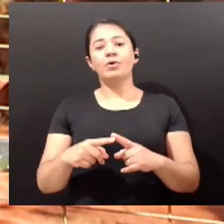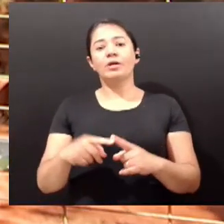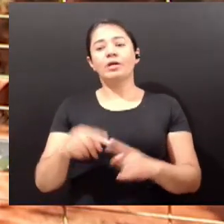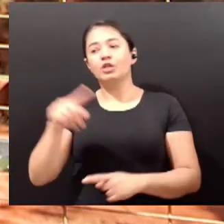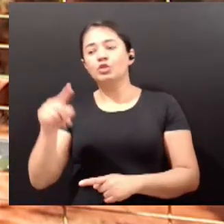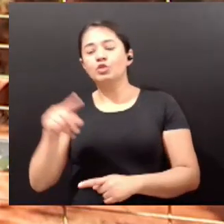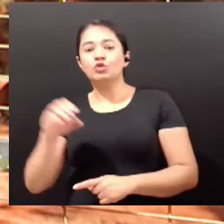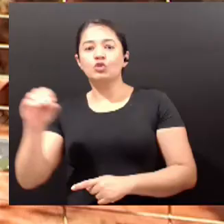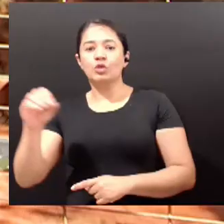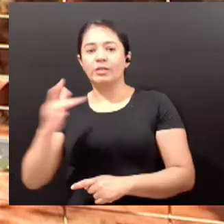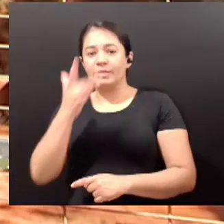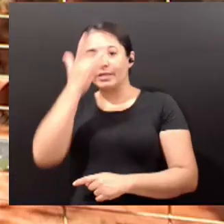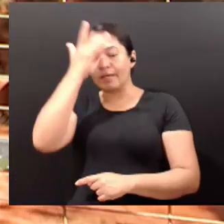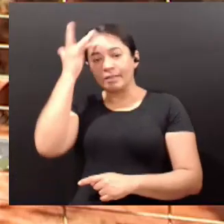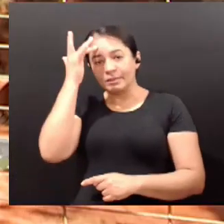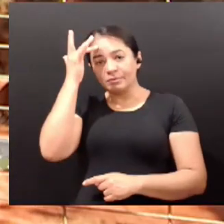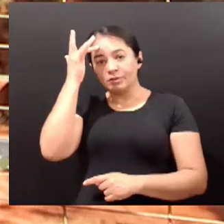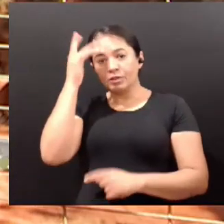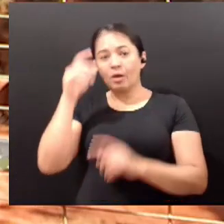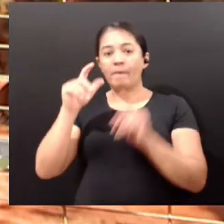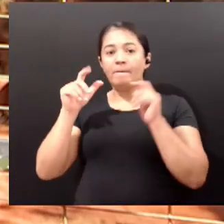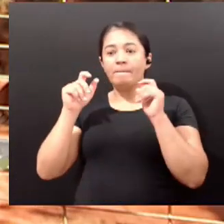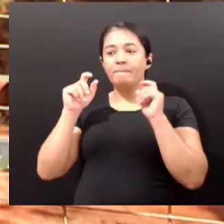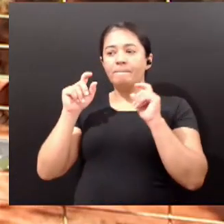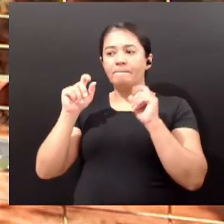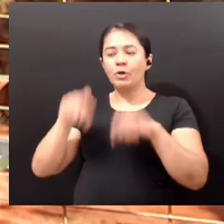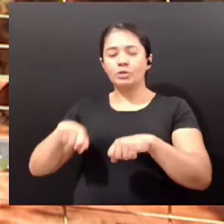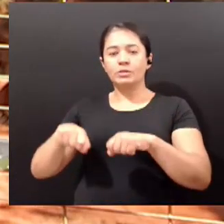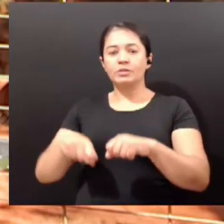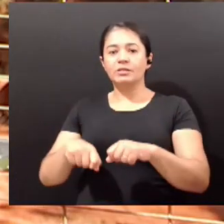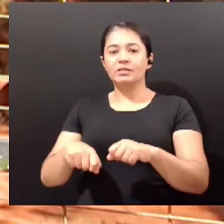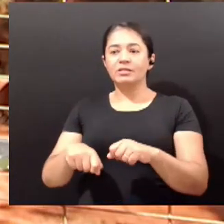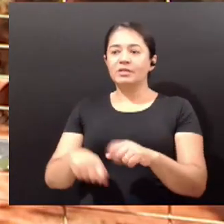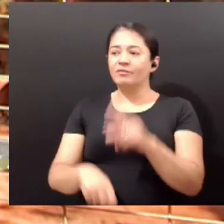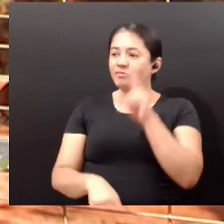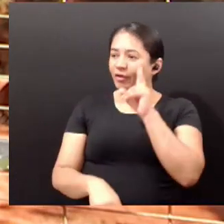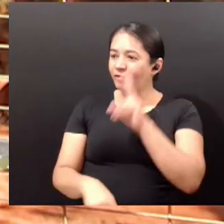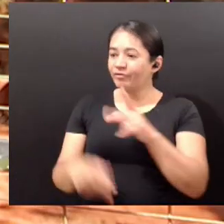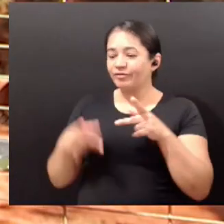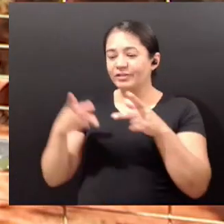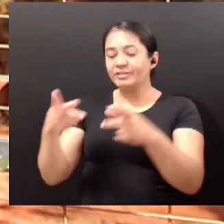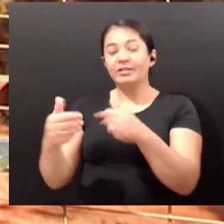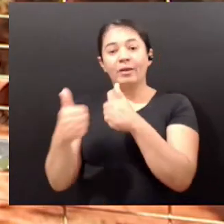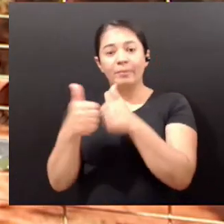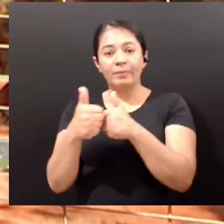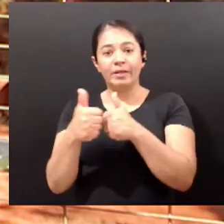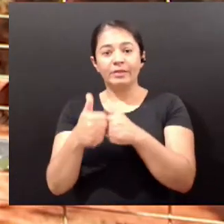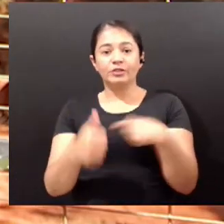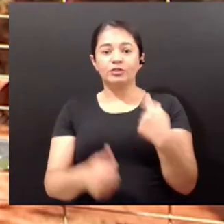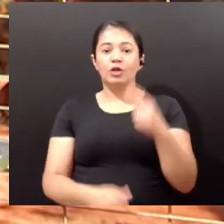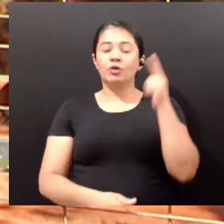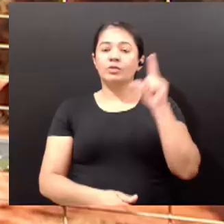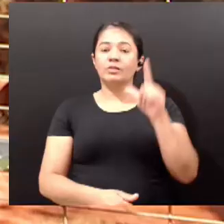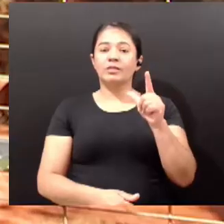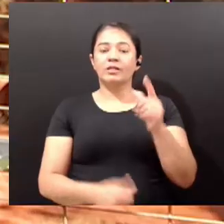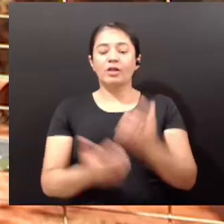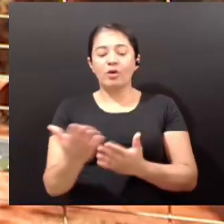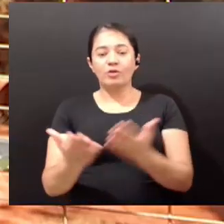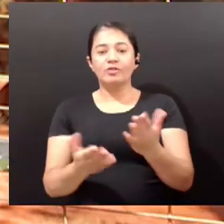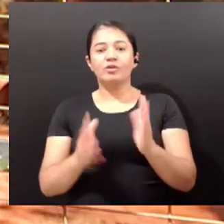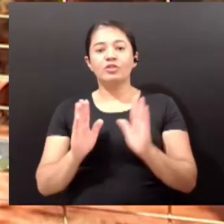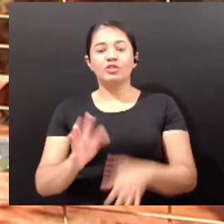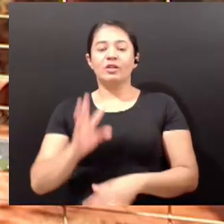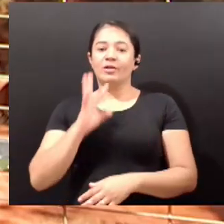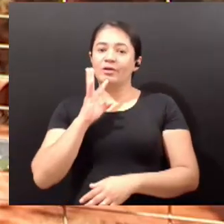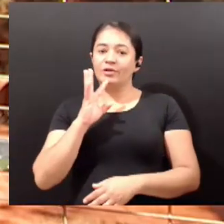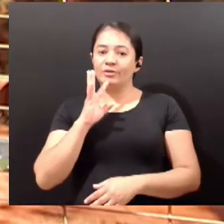pessoas poderiam ver de perto o animal? A gente consegue conservar o que a gente conhece. Então, aquele papo,